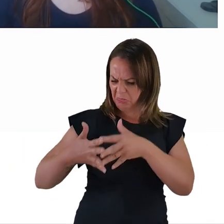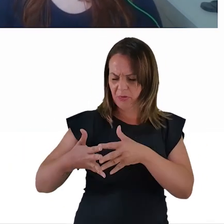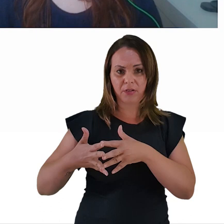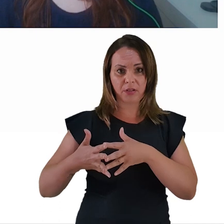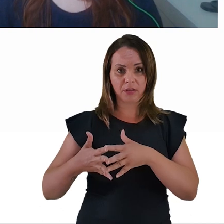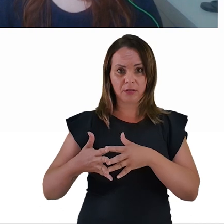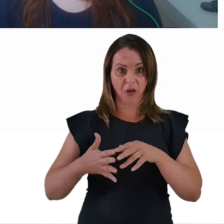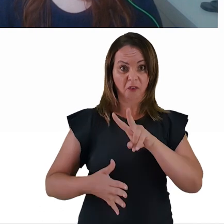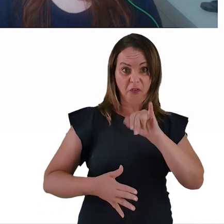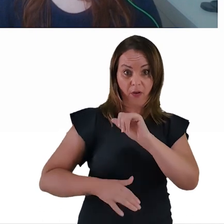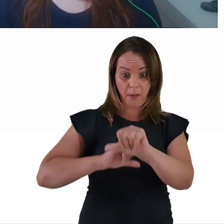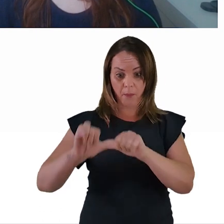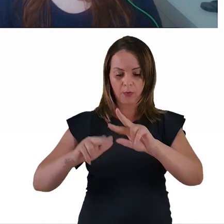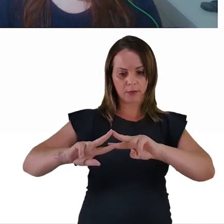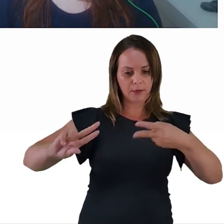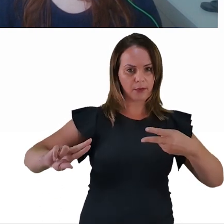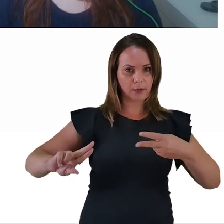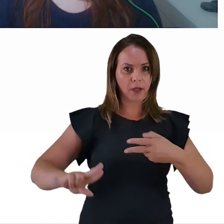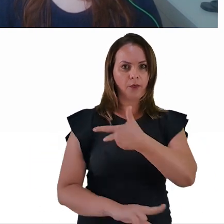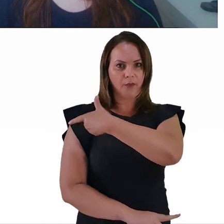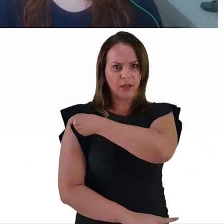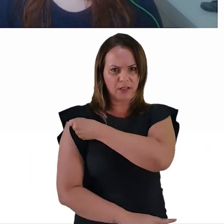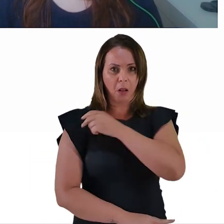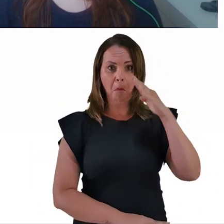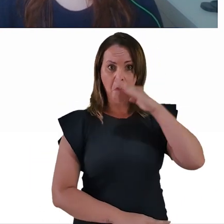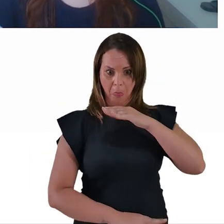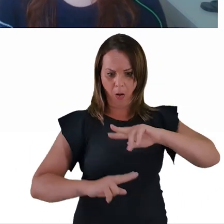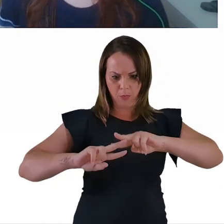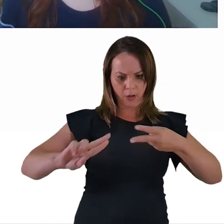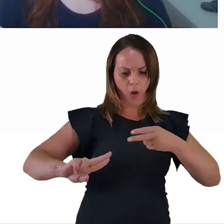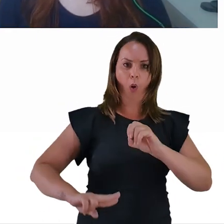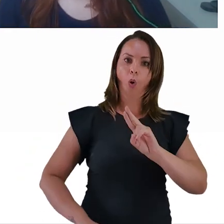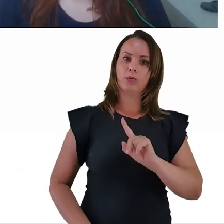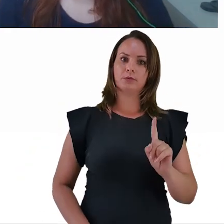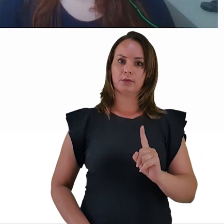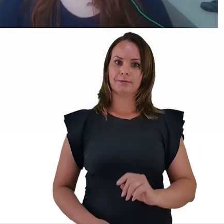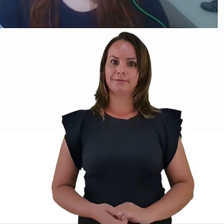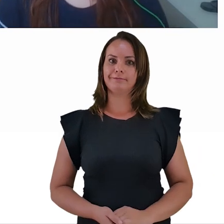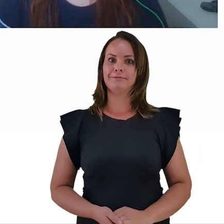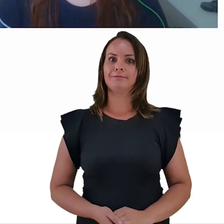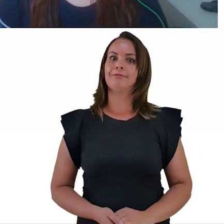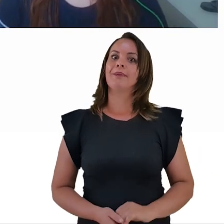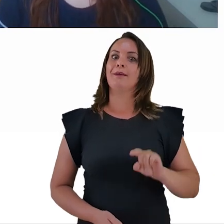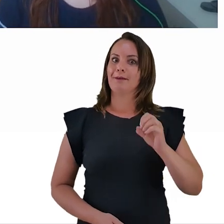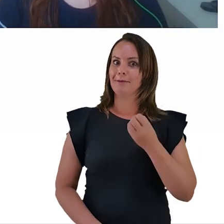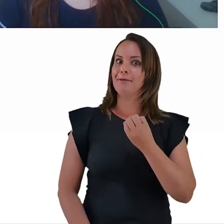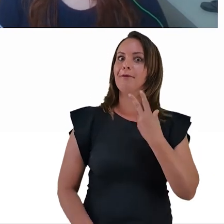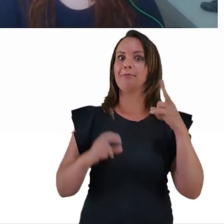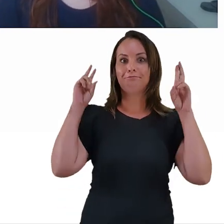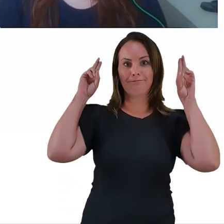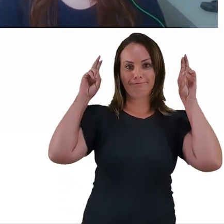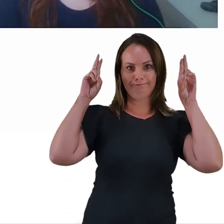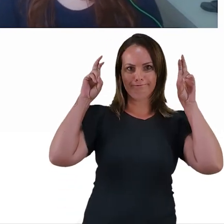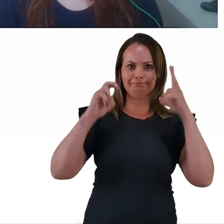mudar o DNA, não vai, a vacina faz mal, muda o DNA ou não? Essa é uma boa questão, e acho que